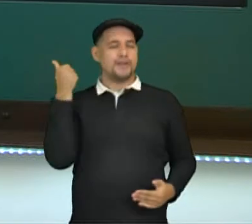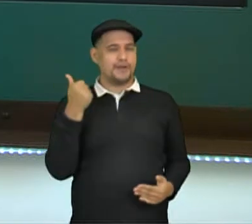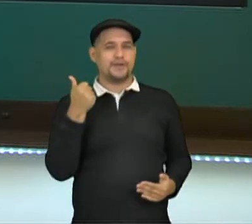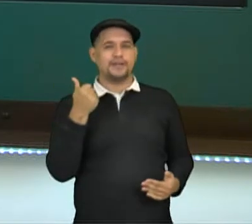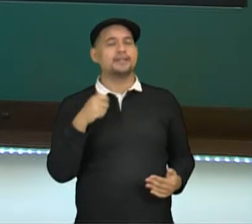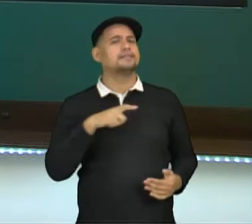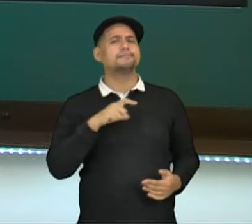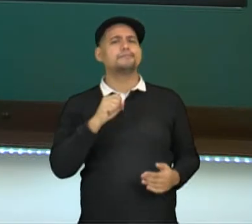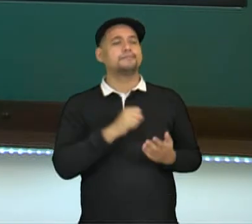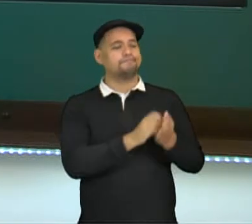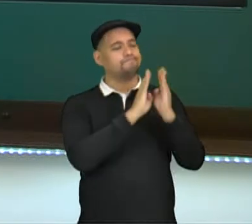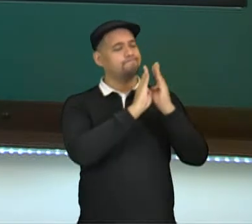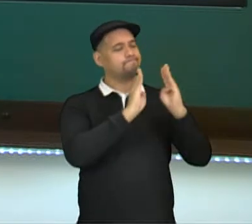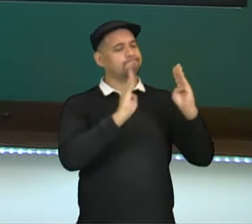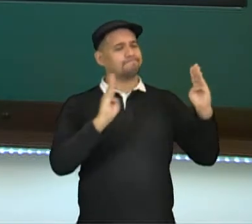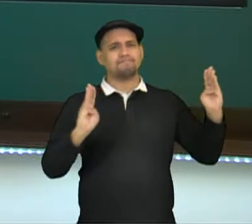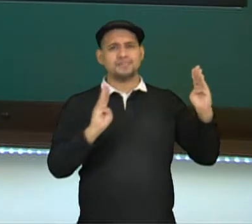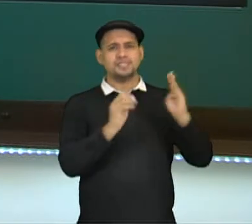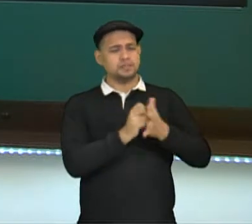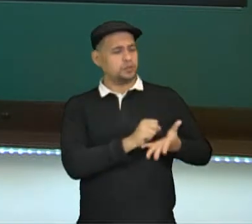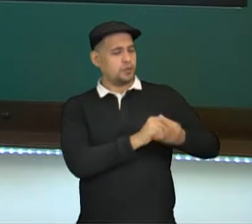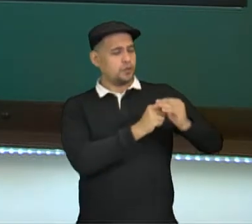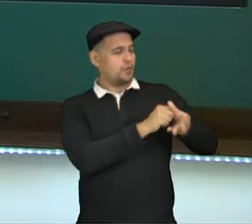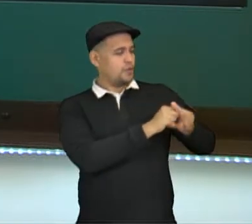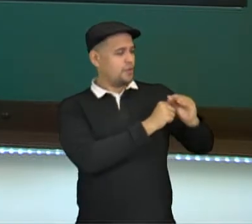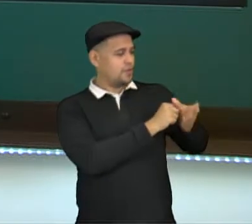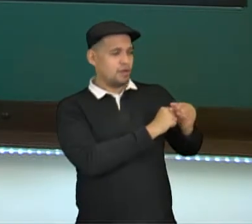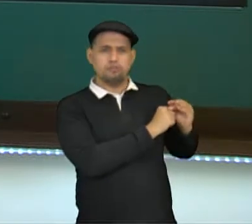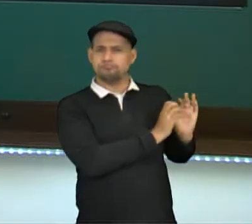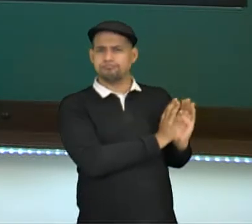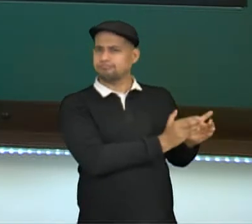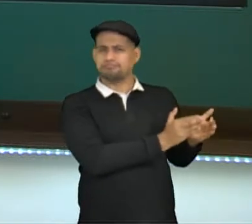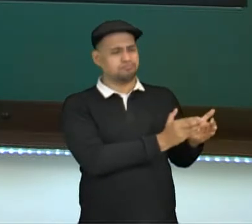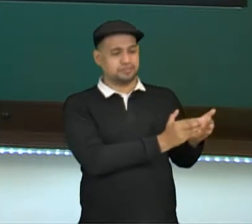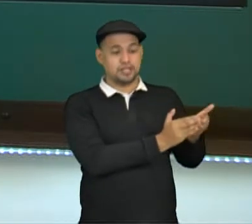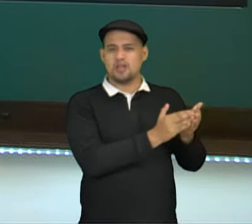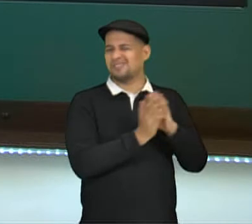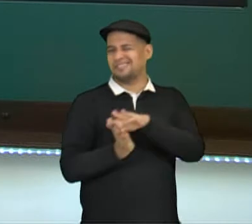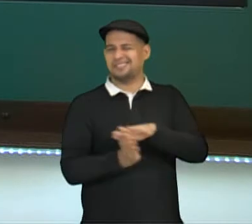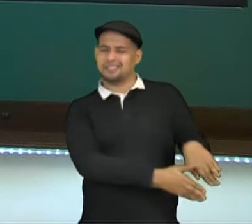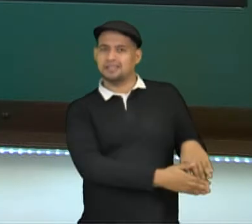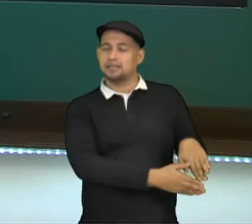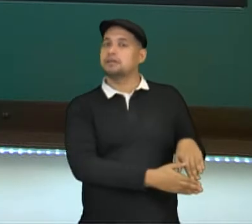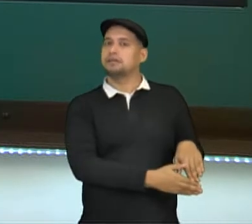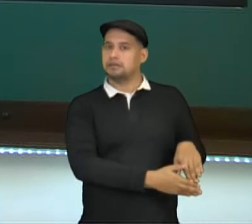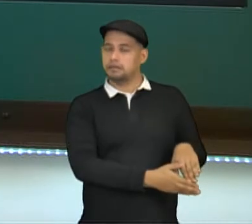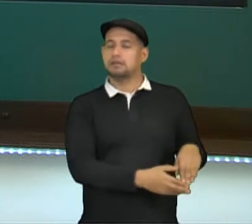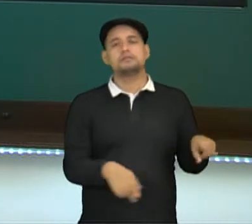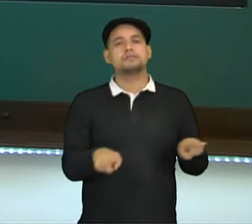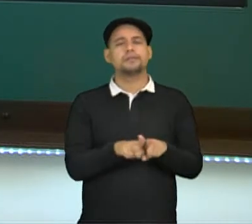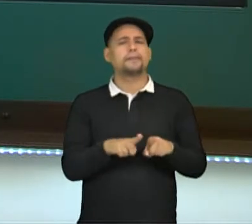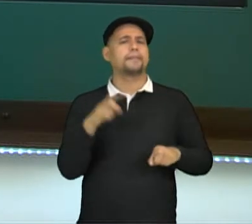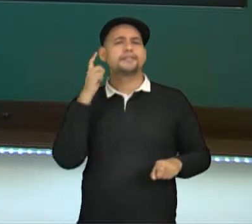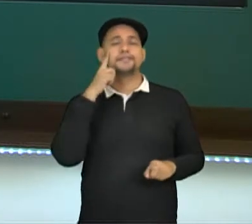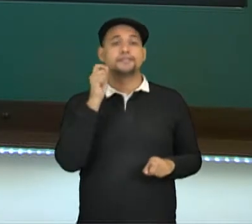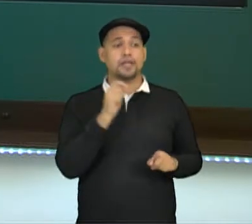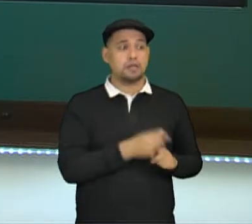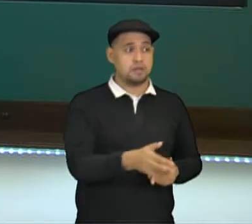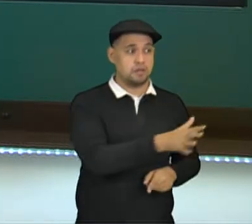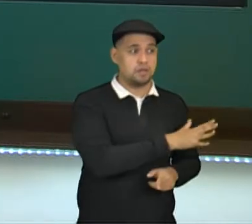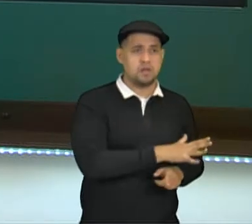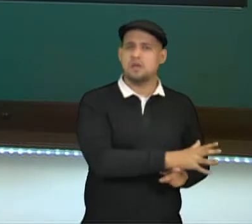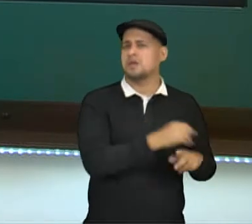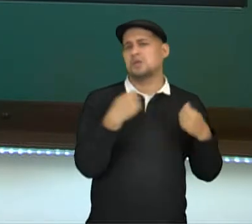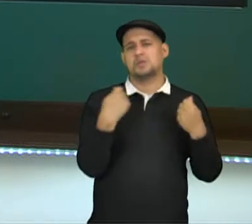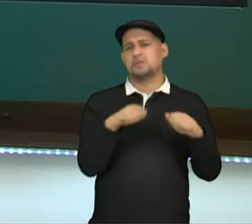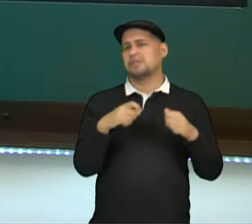falando das bibliotecas. Conhecimento acumulado não vale, o conhecimento que eles vão dar, esse conhecimento que vale a pena. Combater o moralismo social, ou seja, para eles não